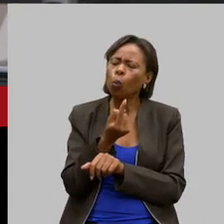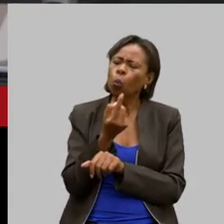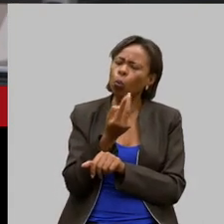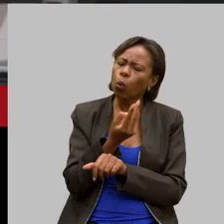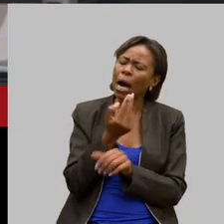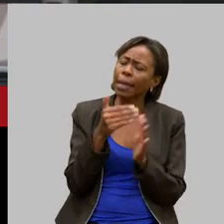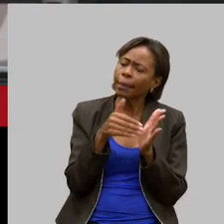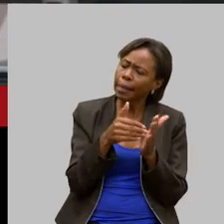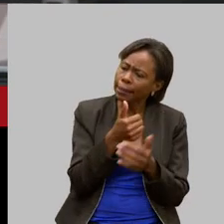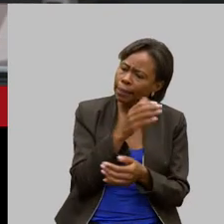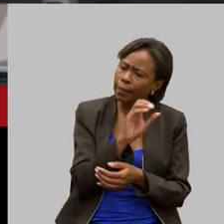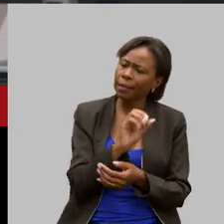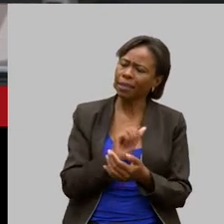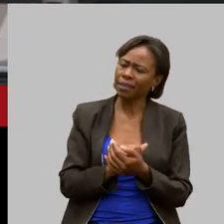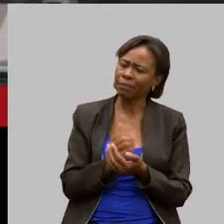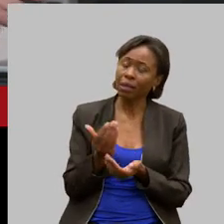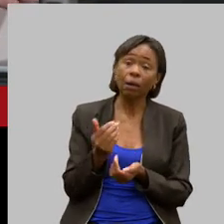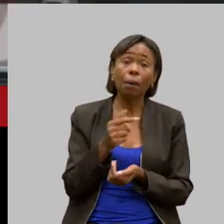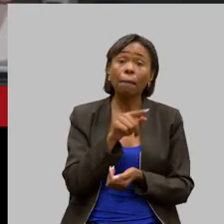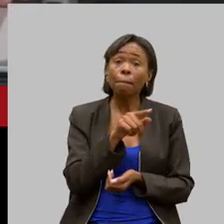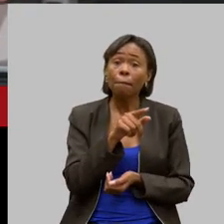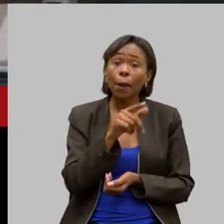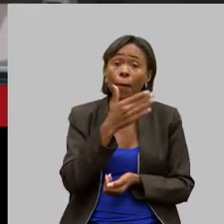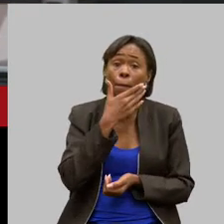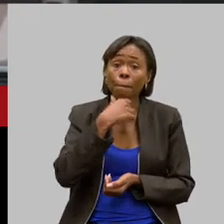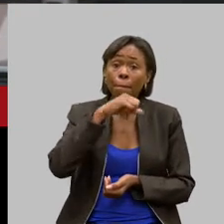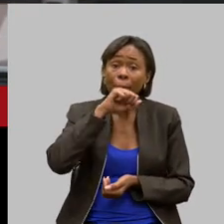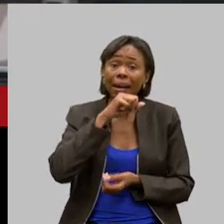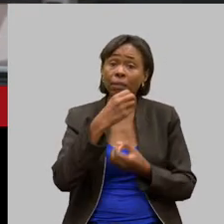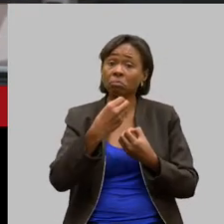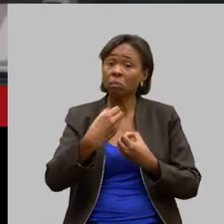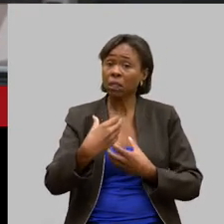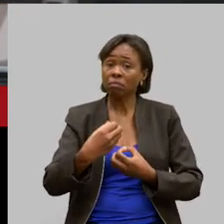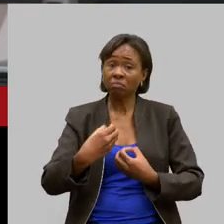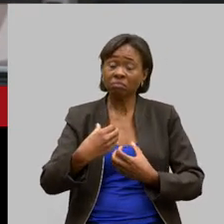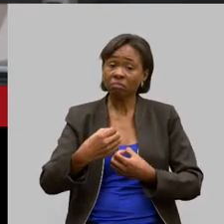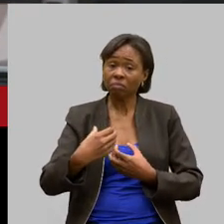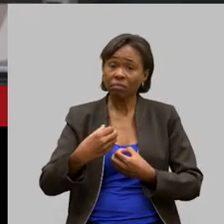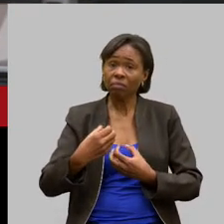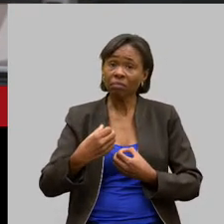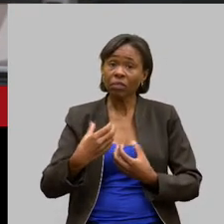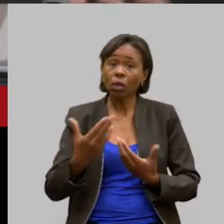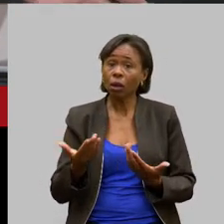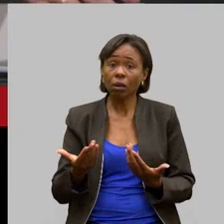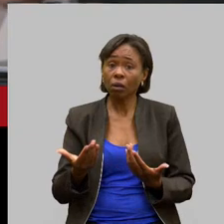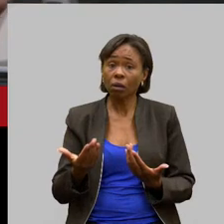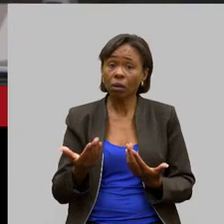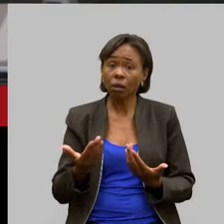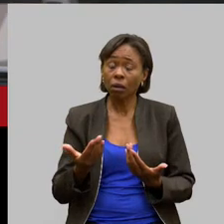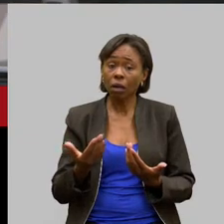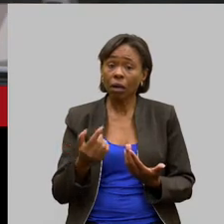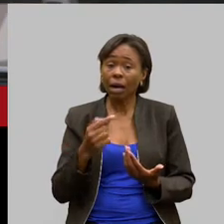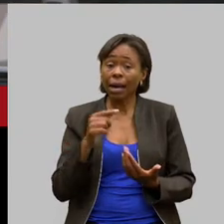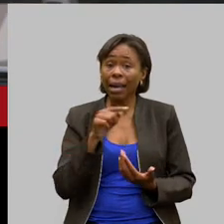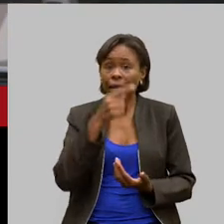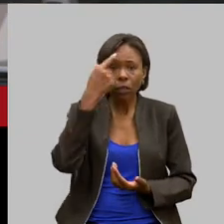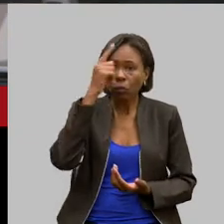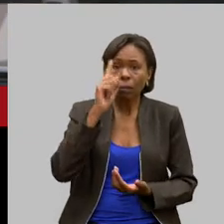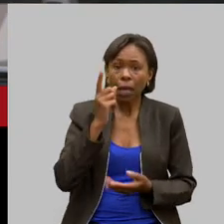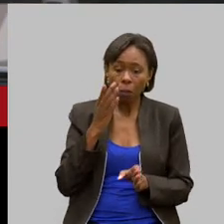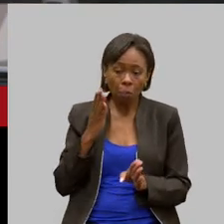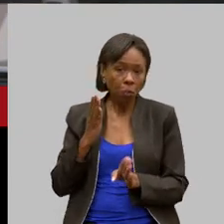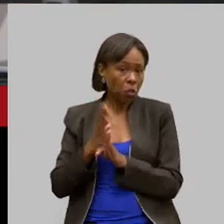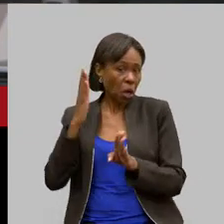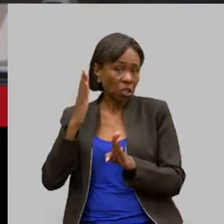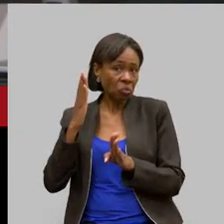me educou sem eh sem ter diagnóstico e eu não tenho